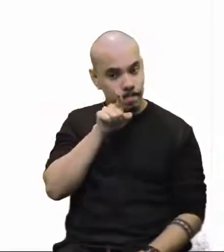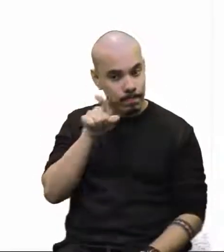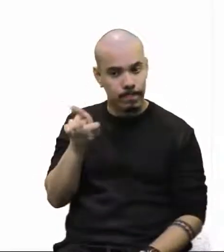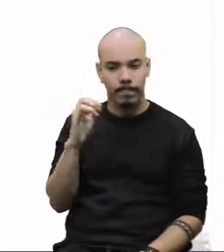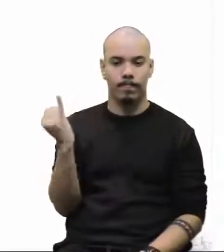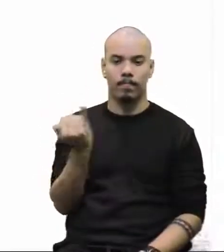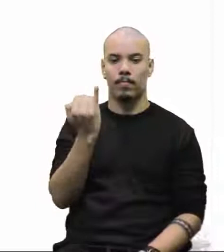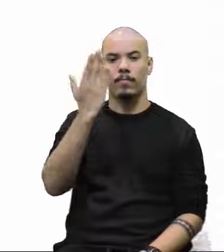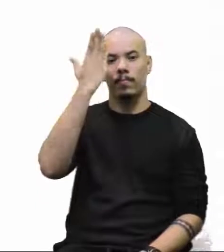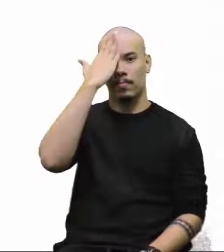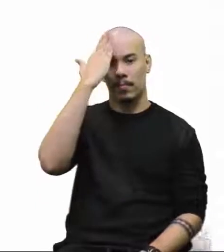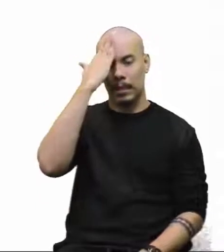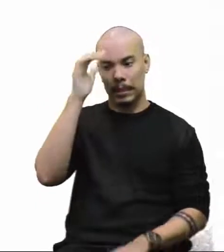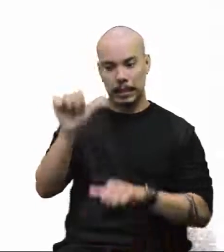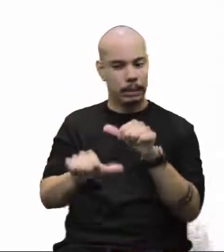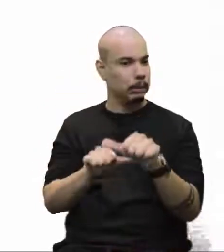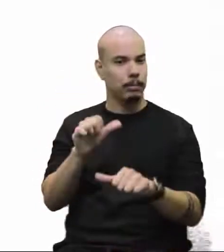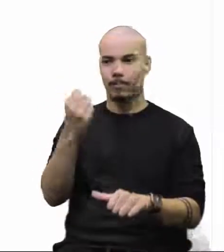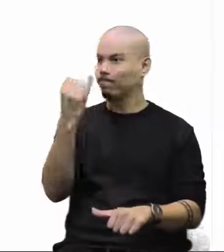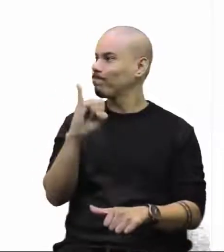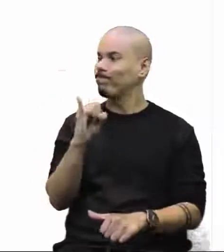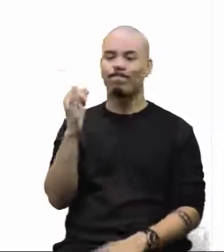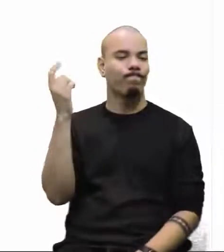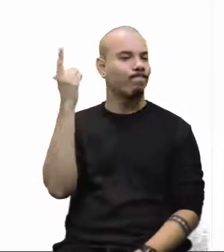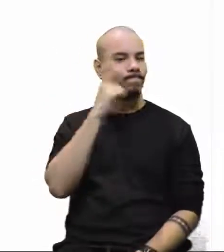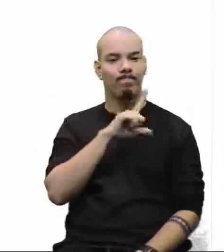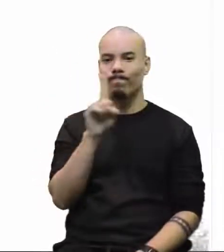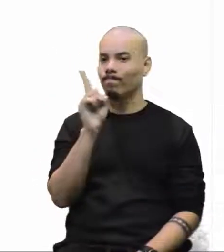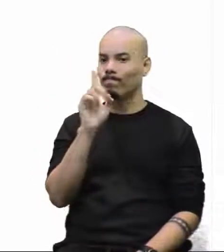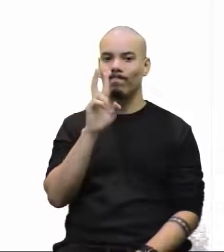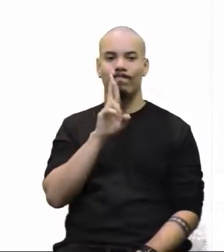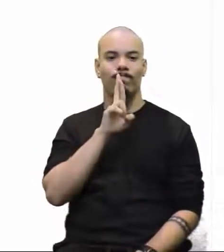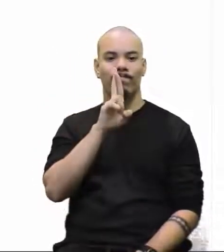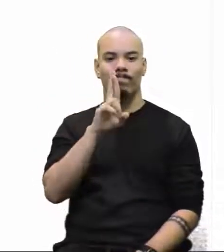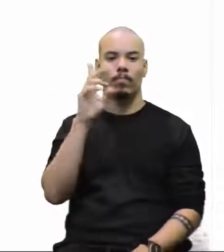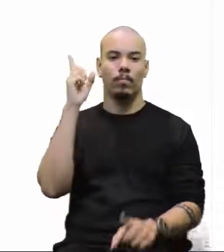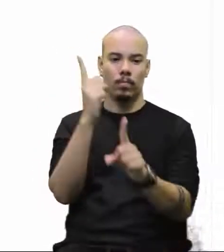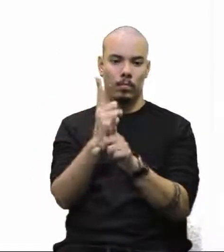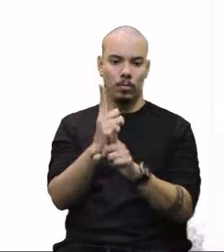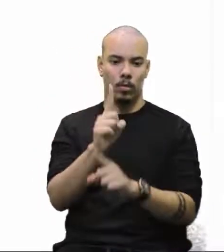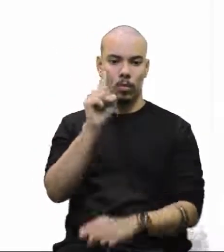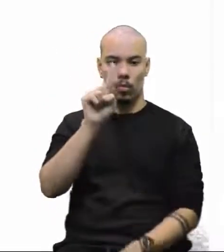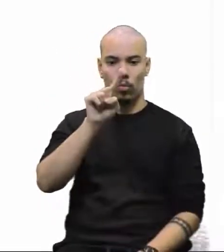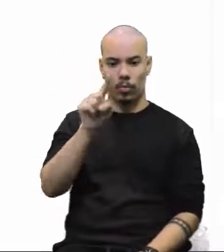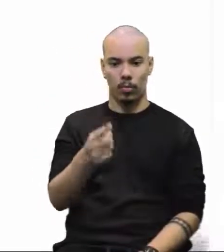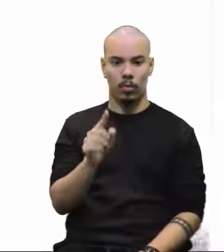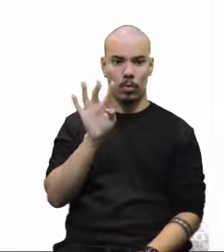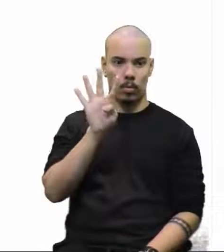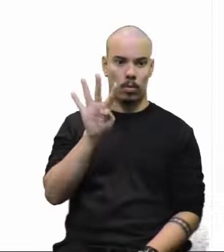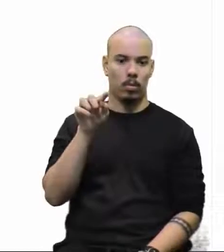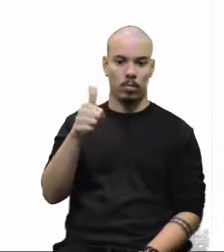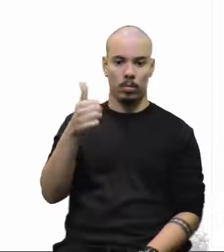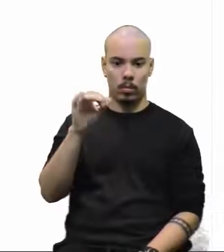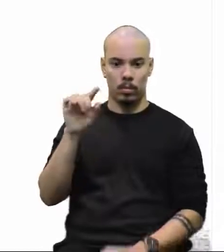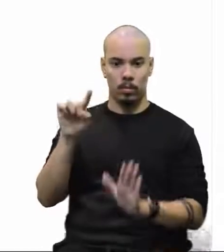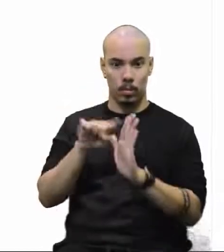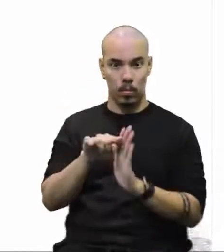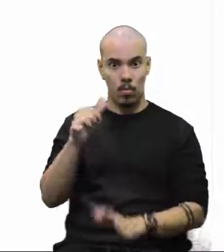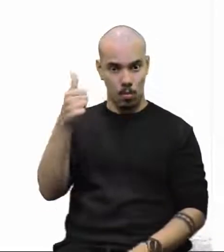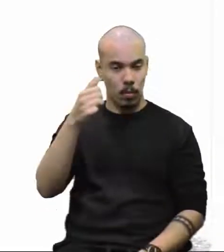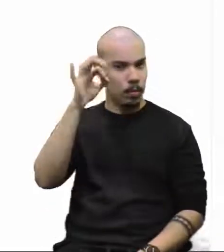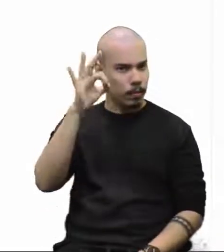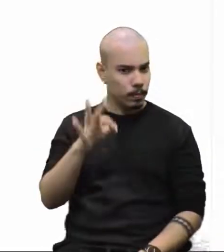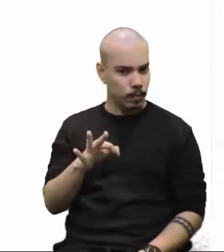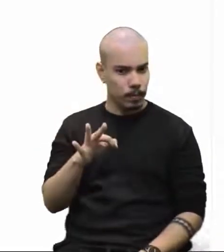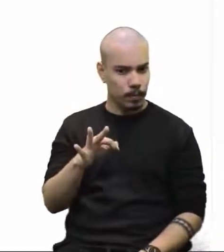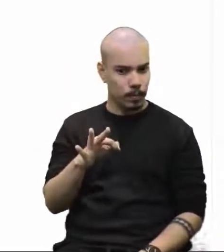você transformar. Senão você não conseguia encontrar o resultado de 1,4 lá. Certo?